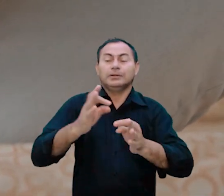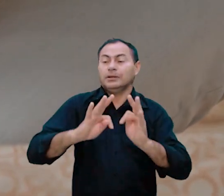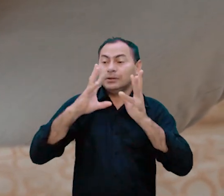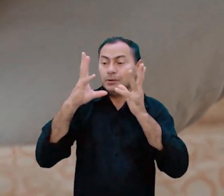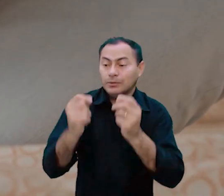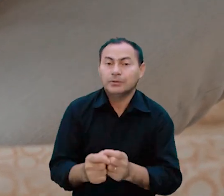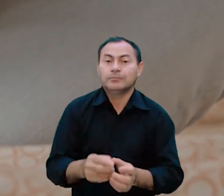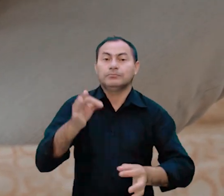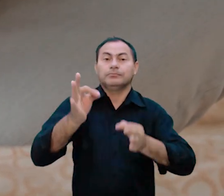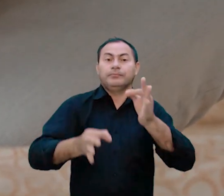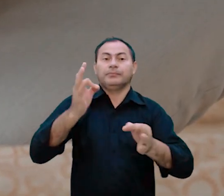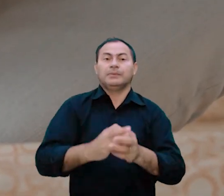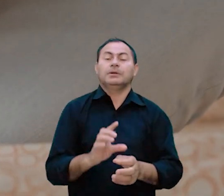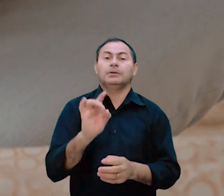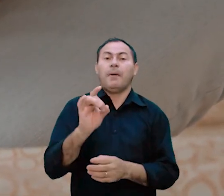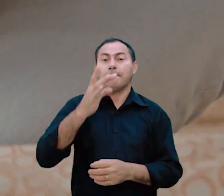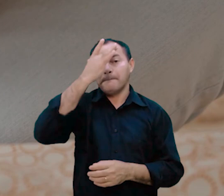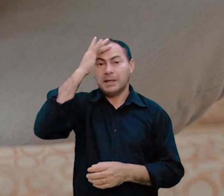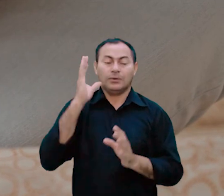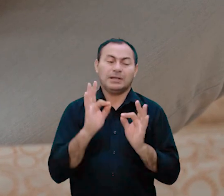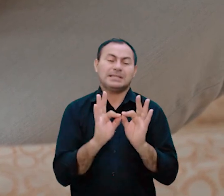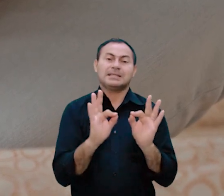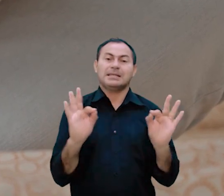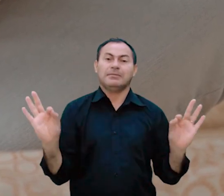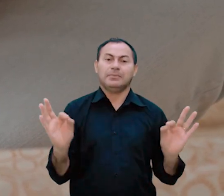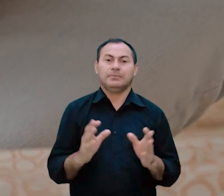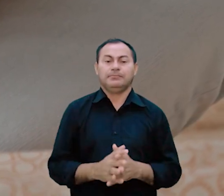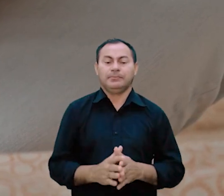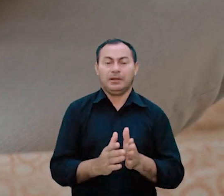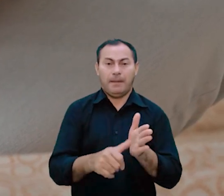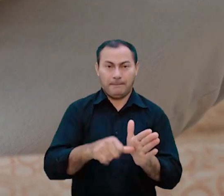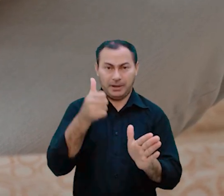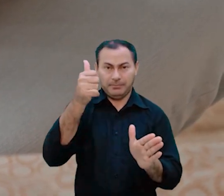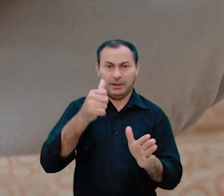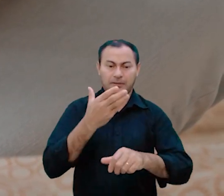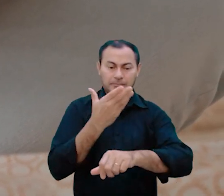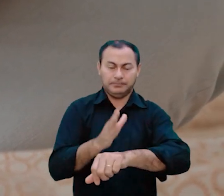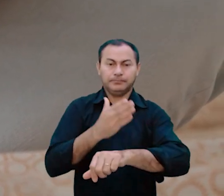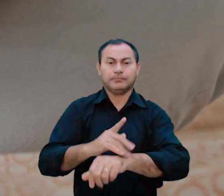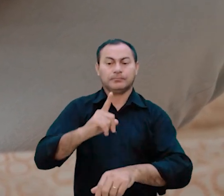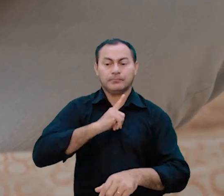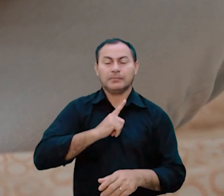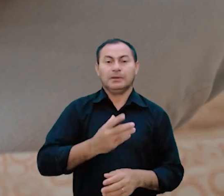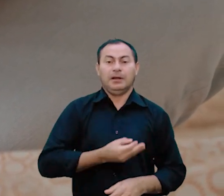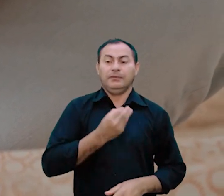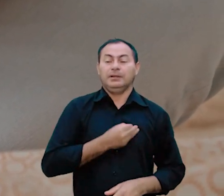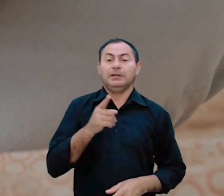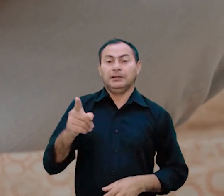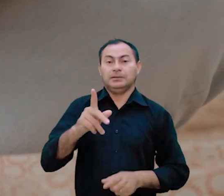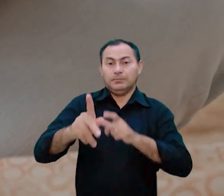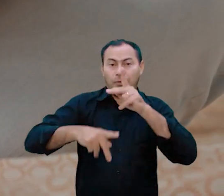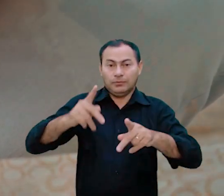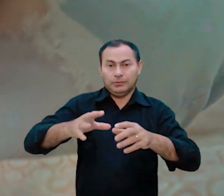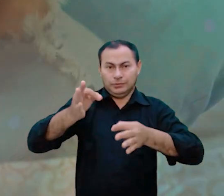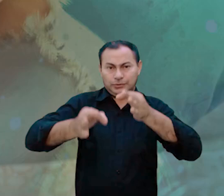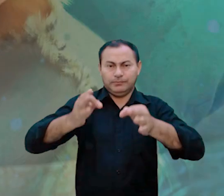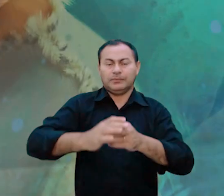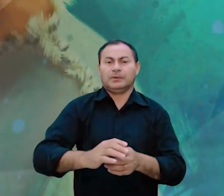de Juízes. Todos esses juízes foram apenas pessoas simples. Essa é a primeira aplicação que tiramos da vida